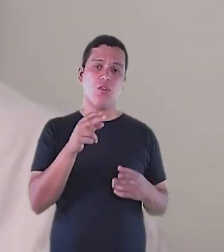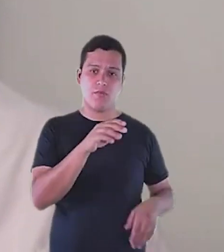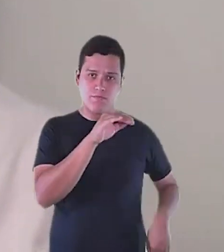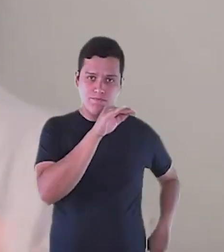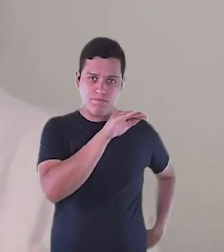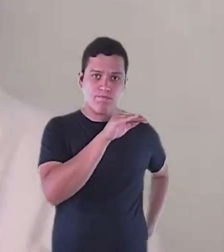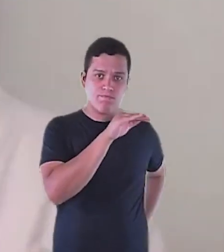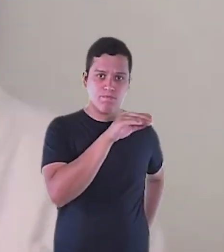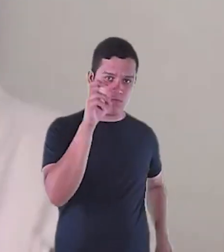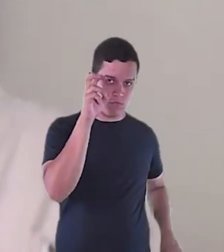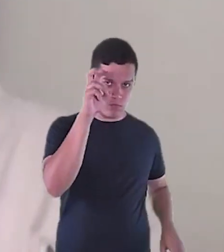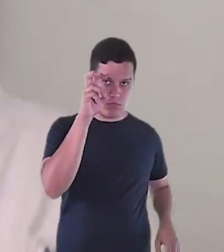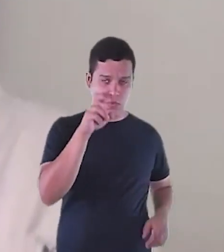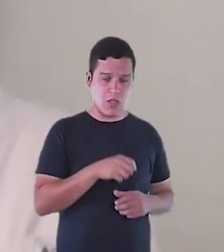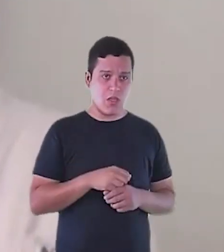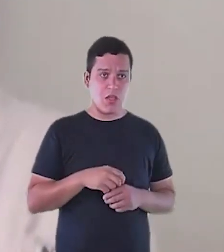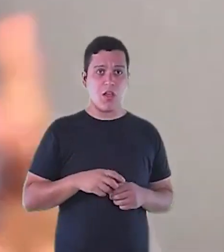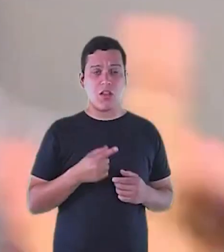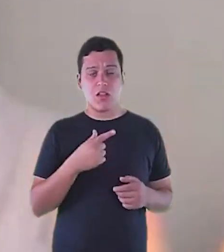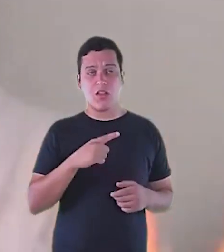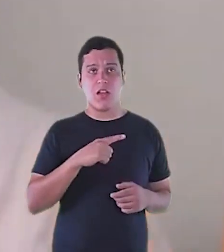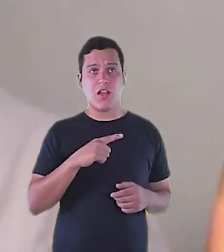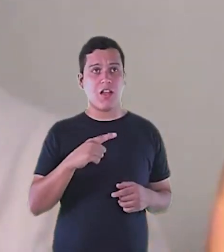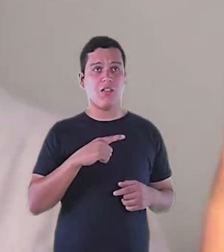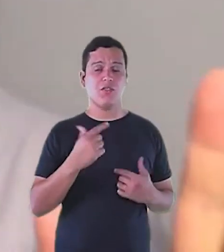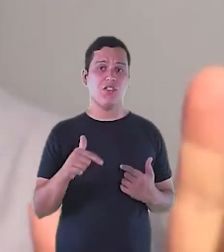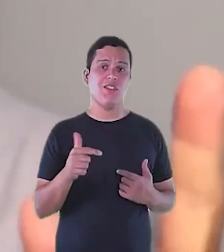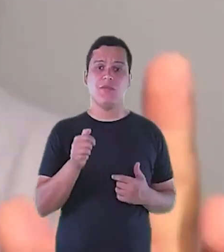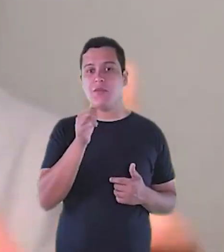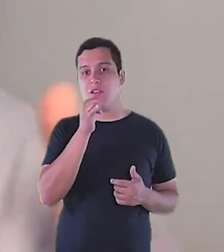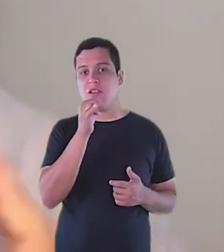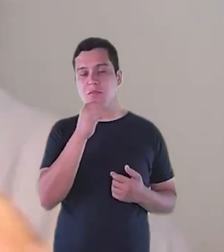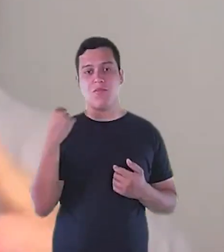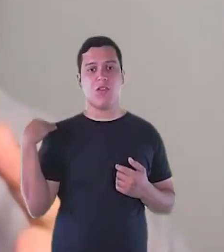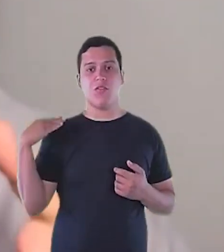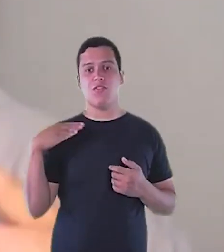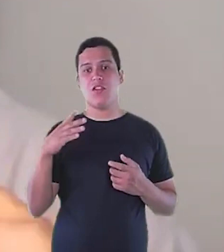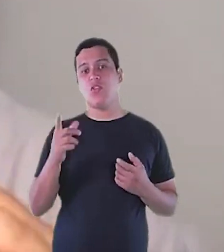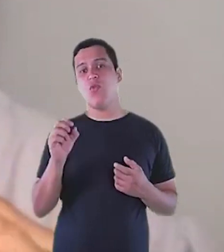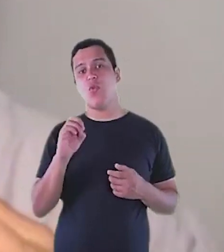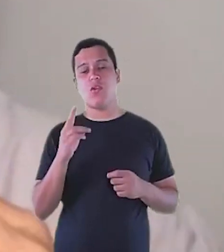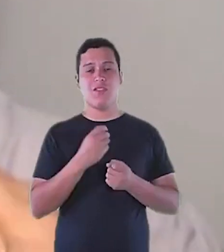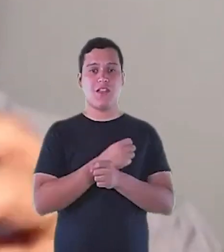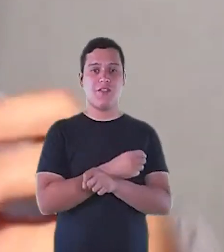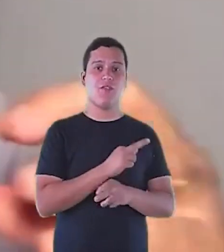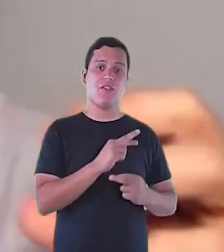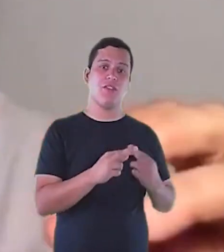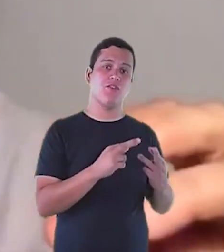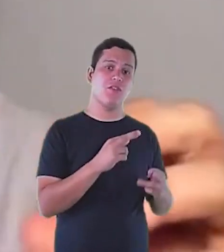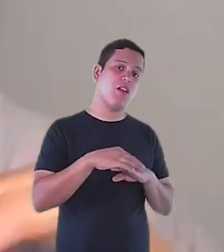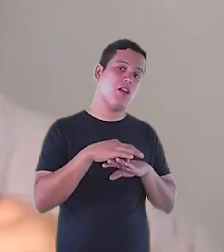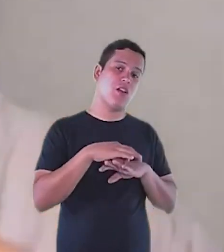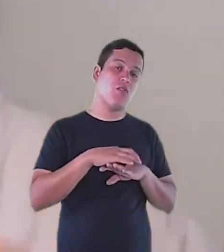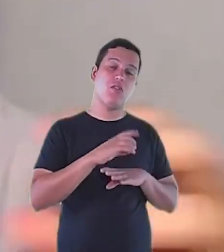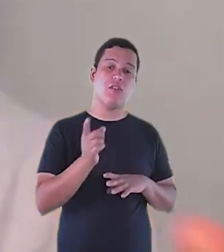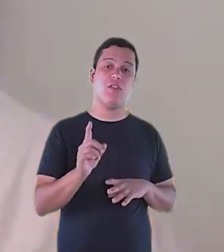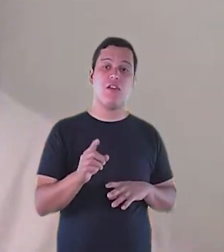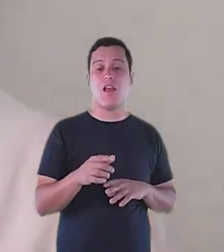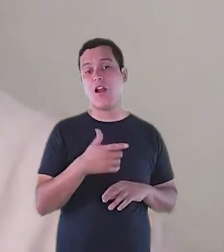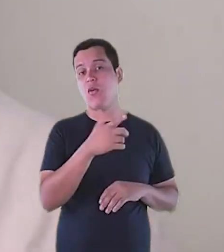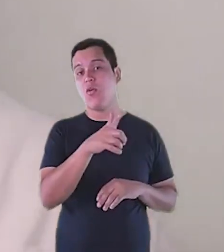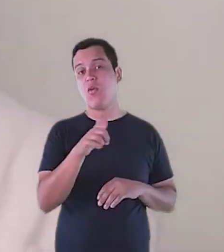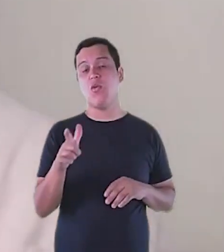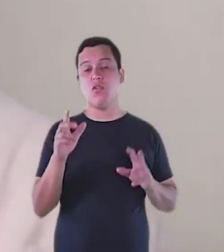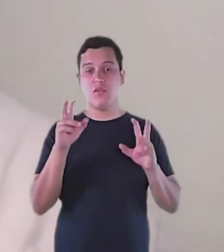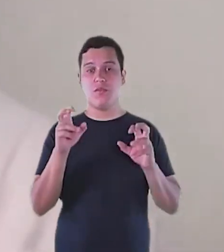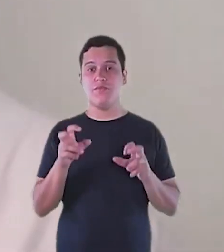negros também naquela época. Mas essa é uma grande novidade. Eu diria que a base não só do sistema escravista, mas também do